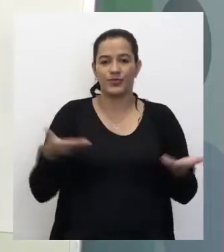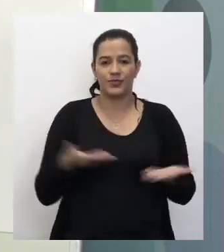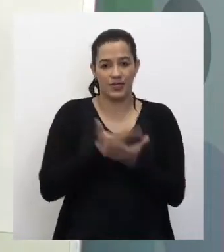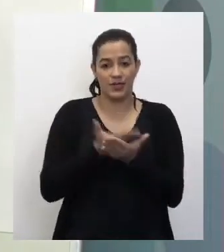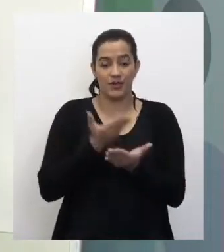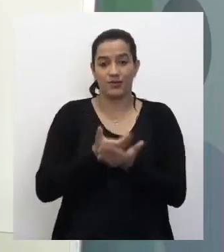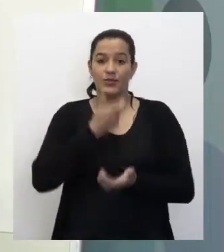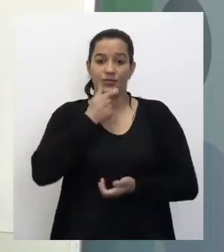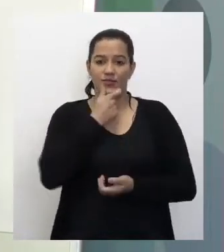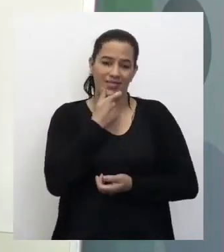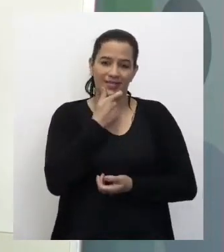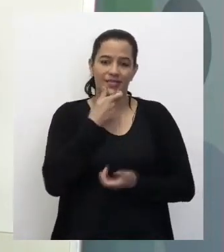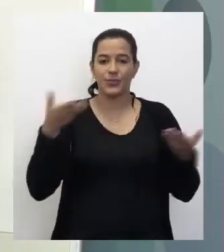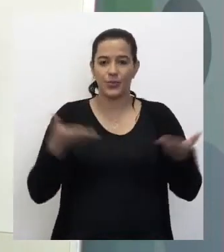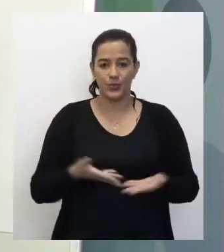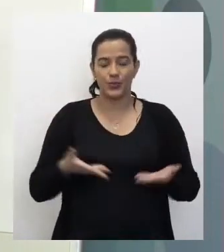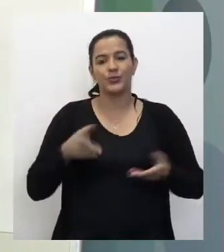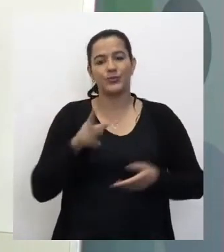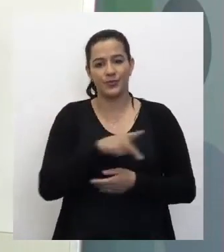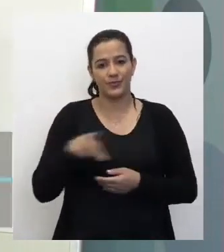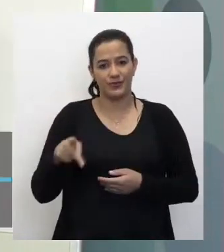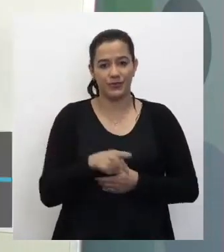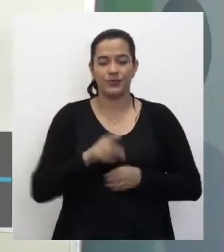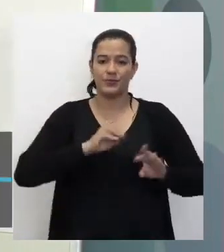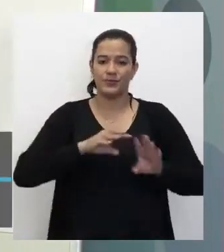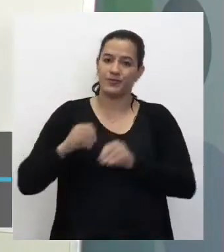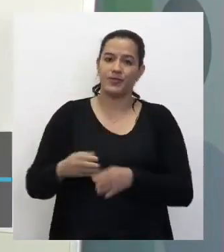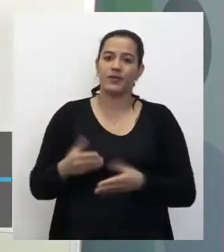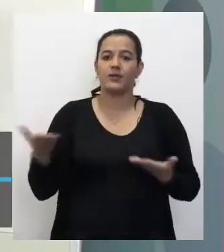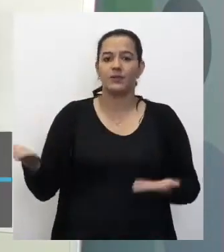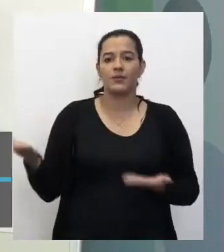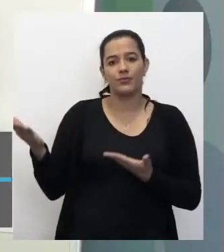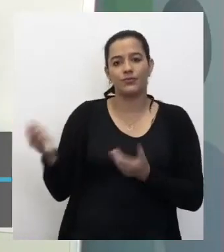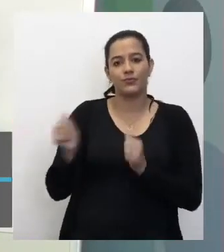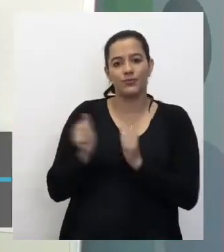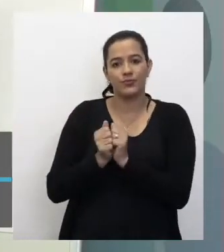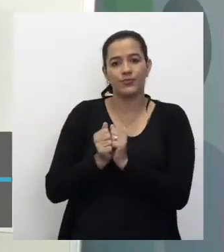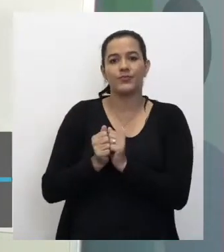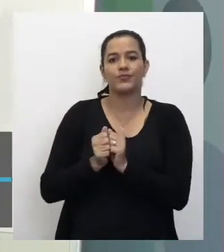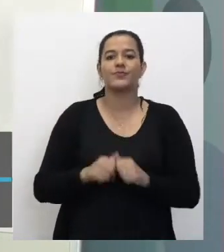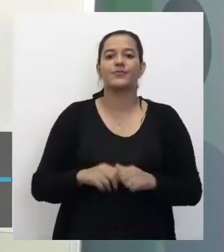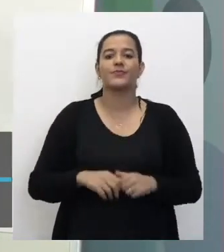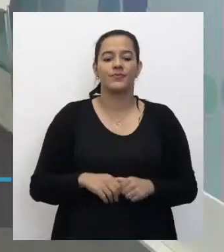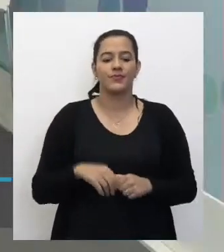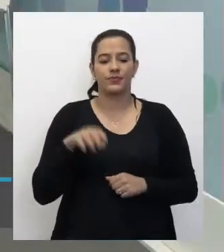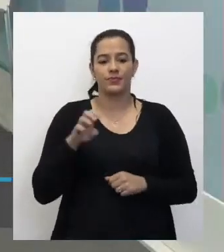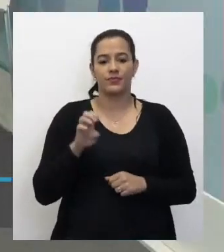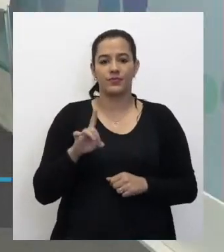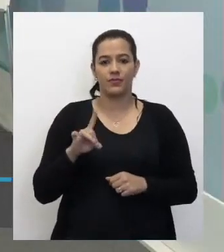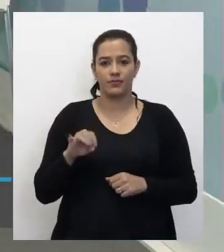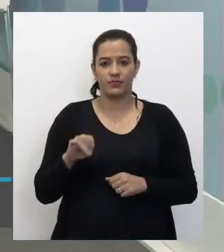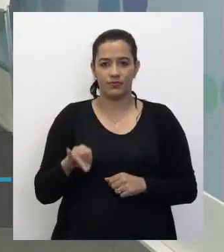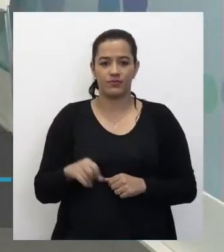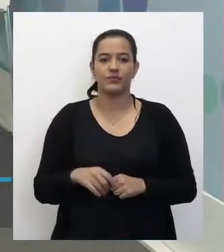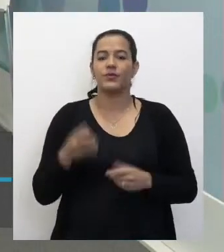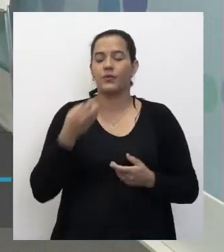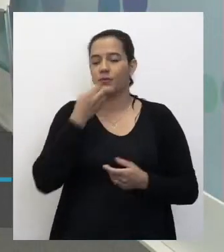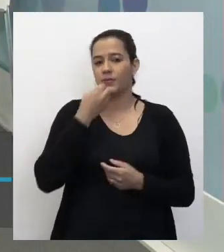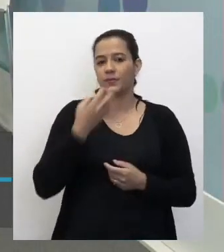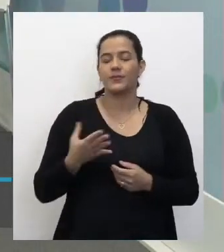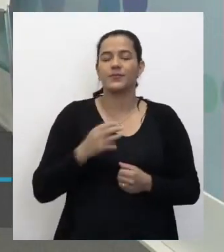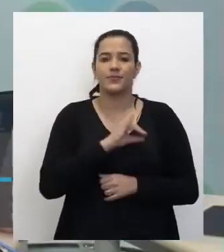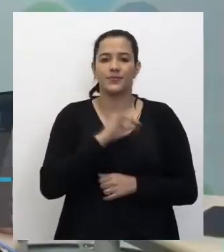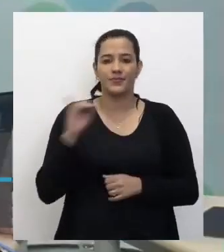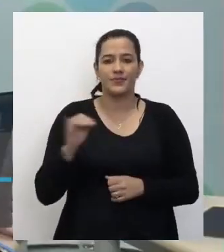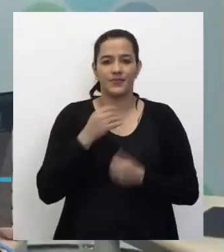today. Serei o professor de vocês hoje. With me, comigo, Ed. Would you like to say hi? Gostaria de falar um oi, Ed? Hello, everyone. Hello, students.